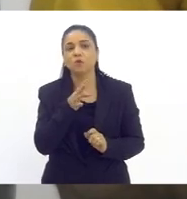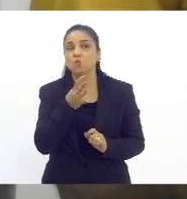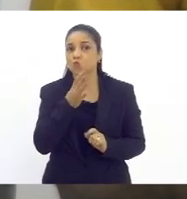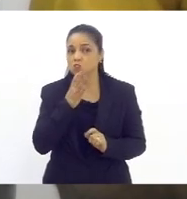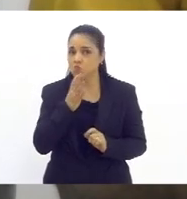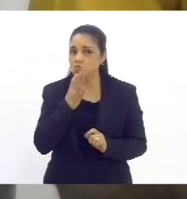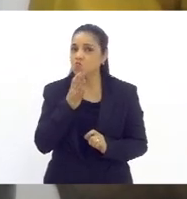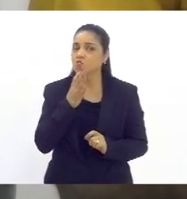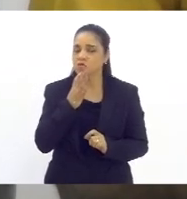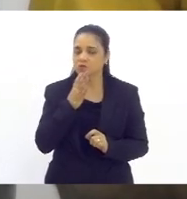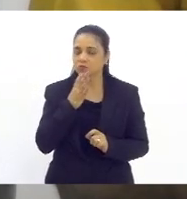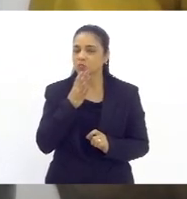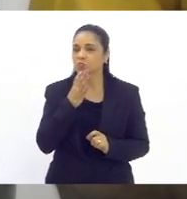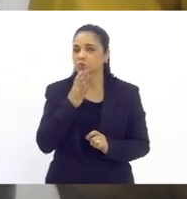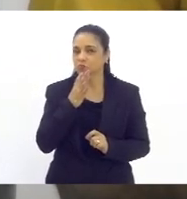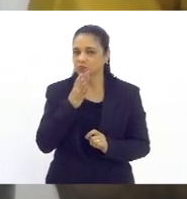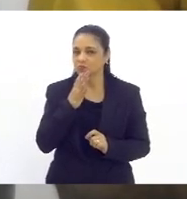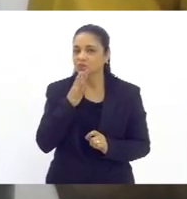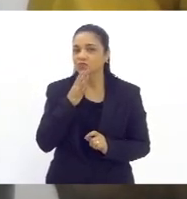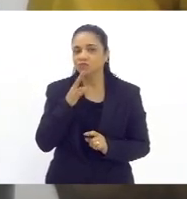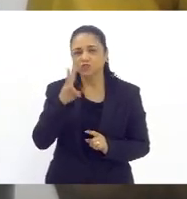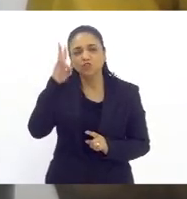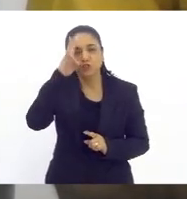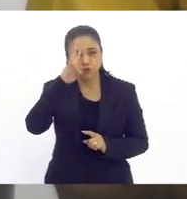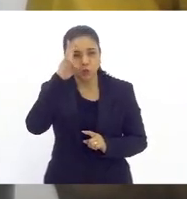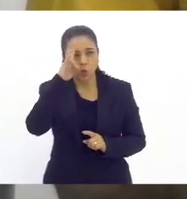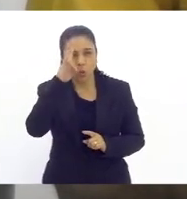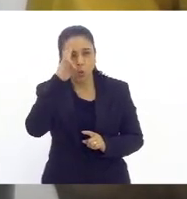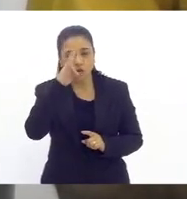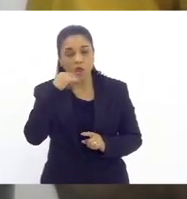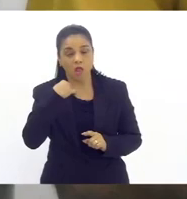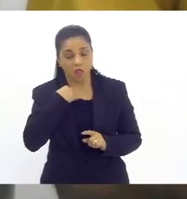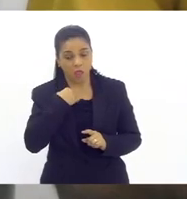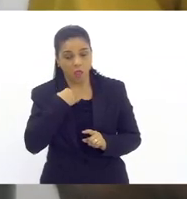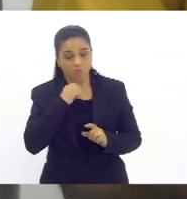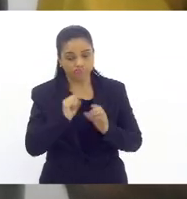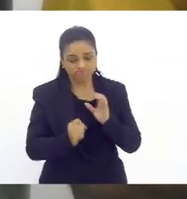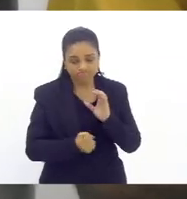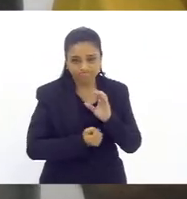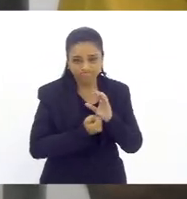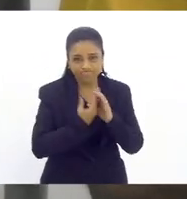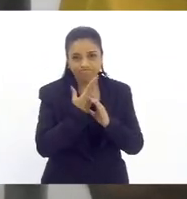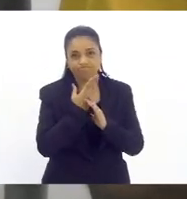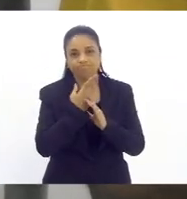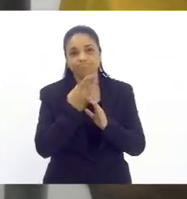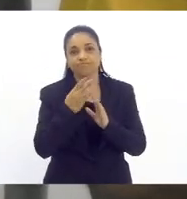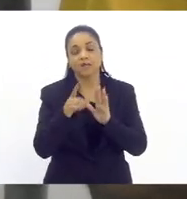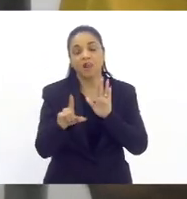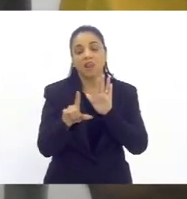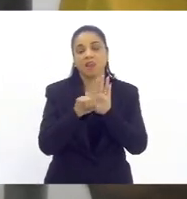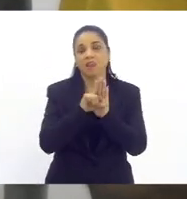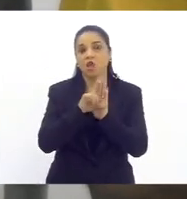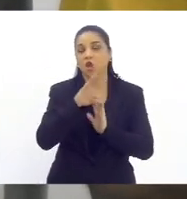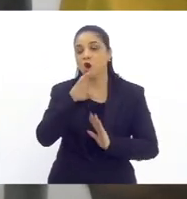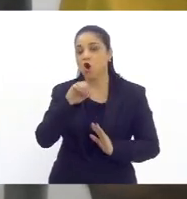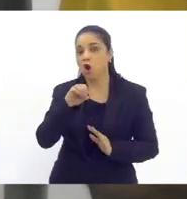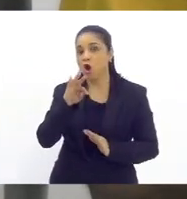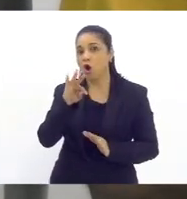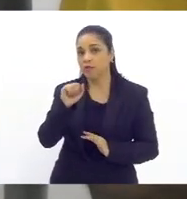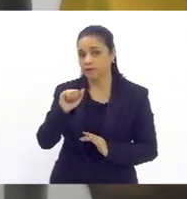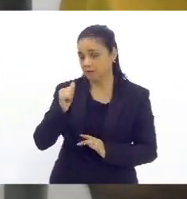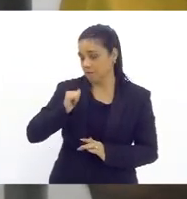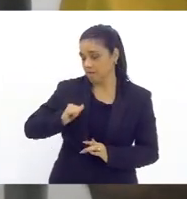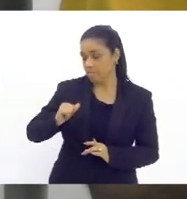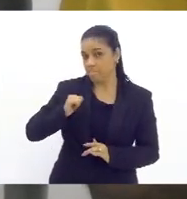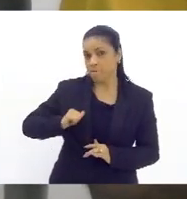bem essa história eu sou o autor da lei de cotas e autor da lei de bolsa para os cotistas